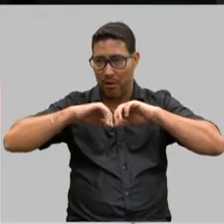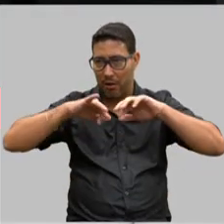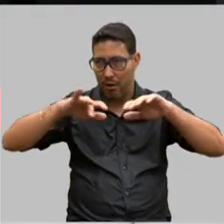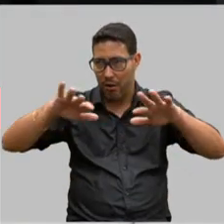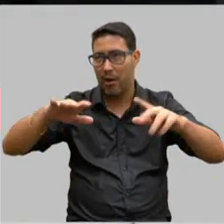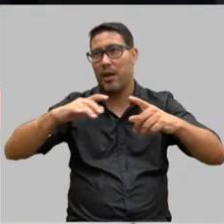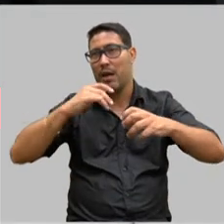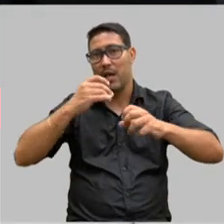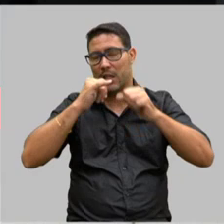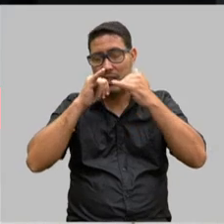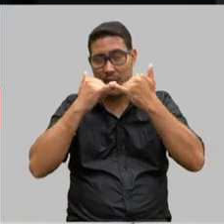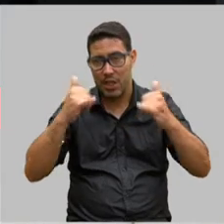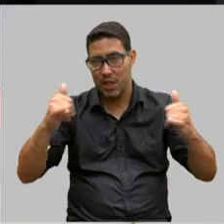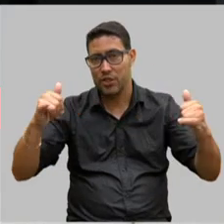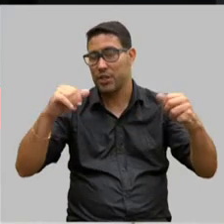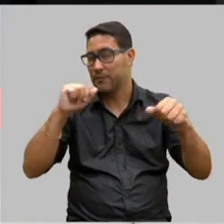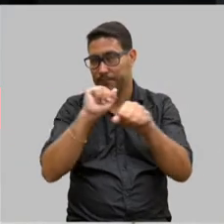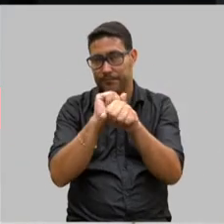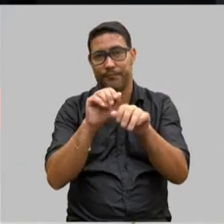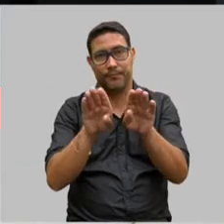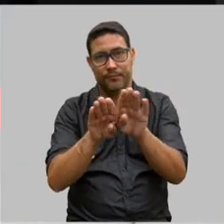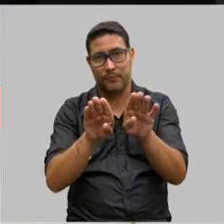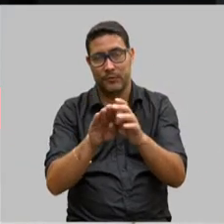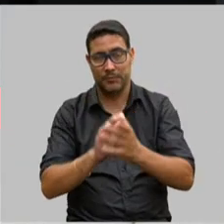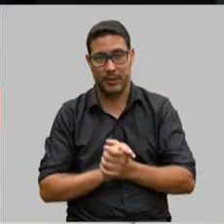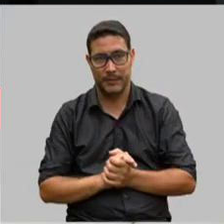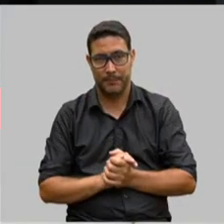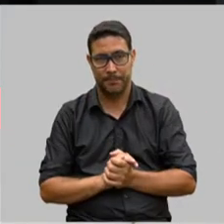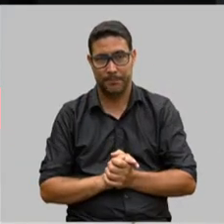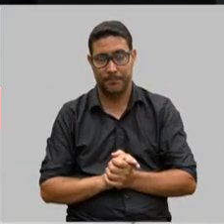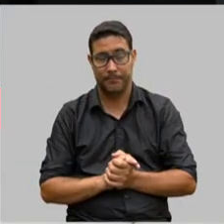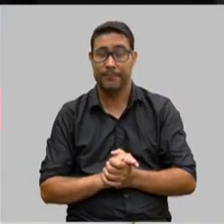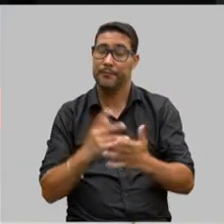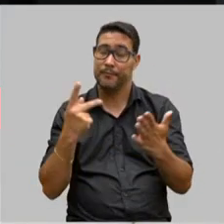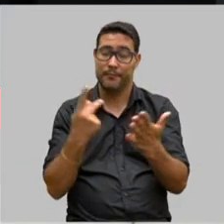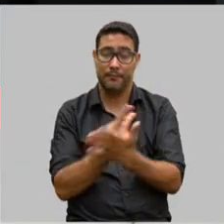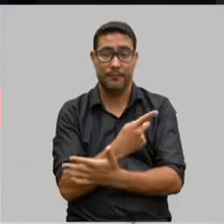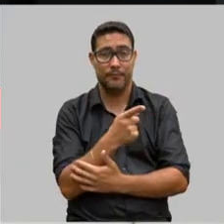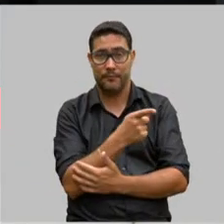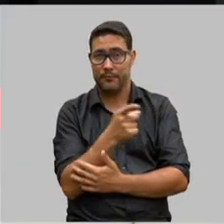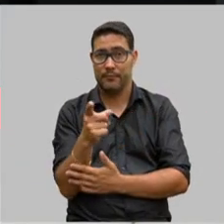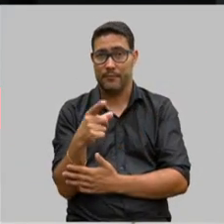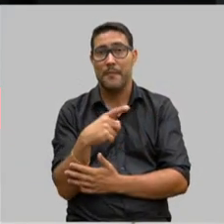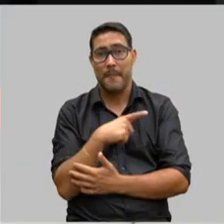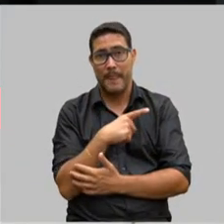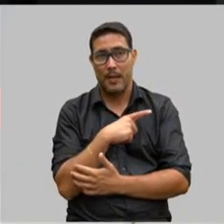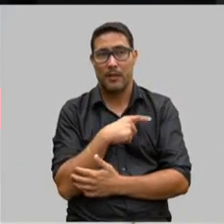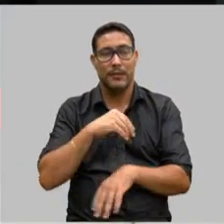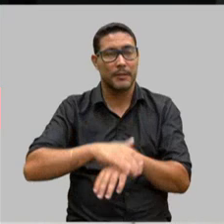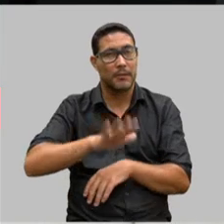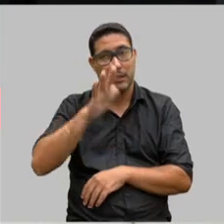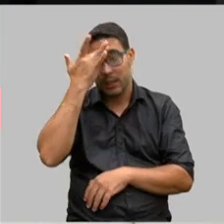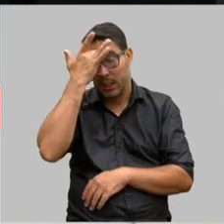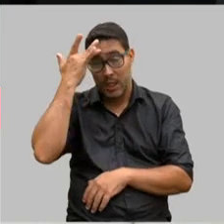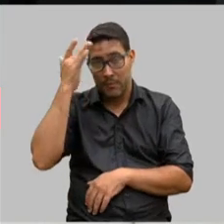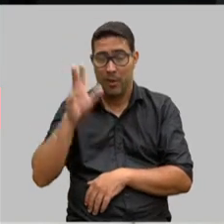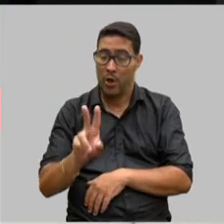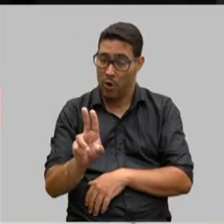mesmo tempo. Acontecendo isso, nós temos mais pessoas